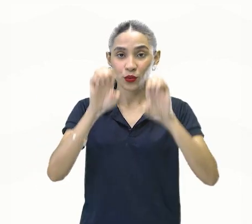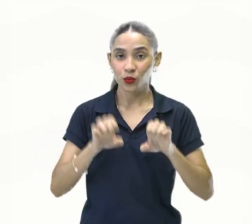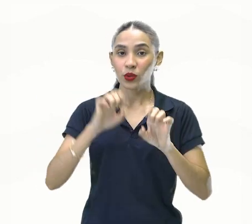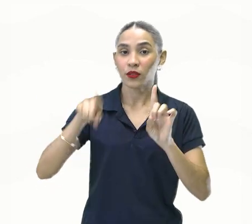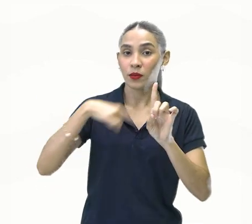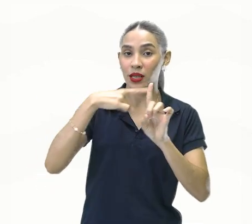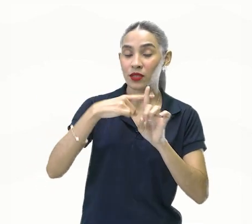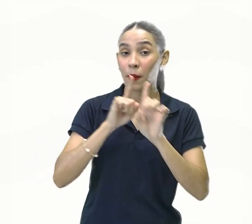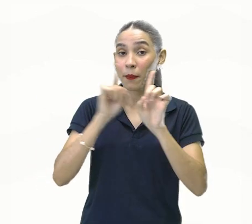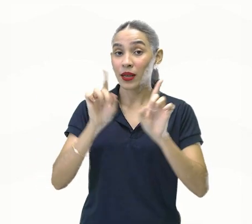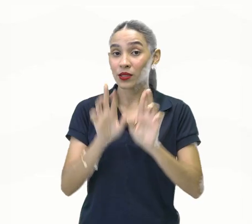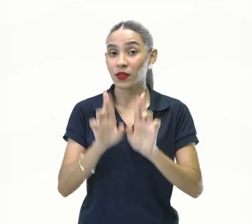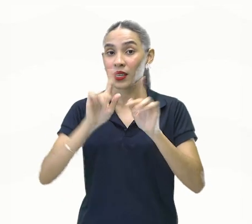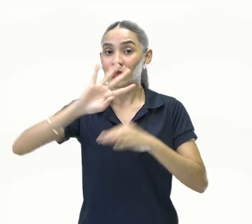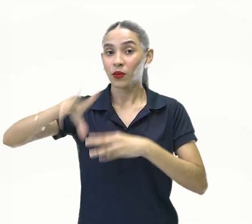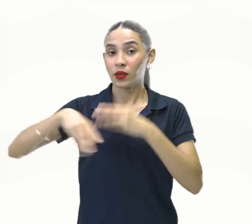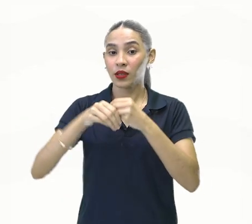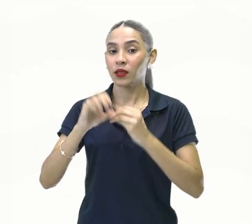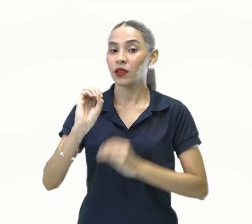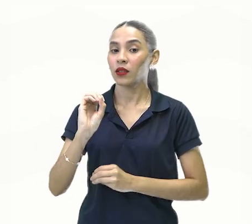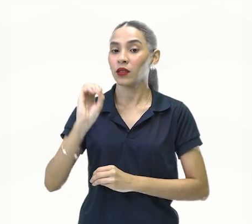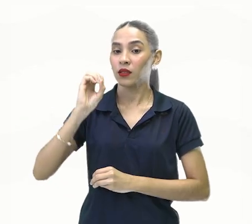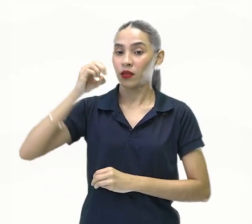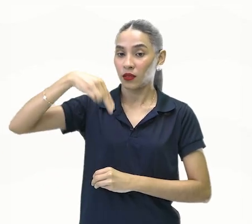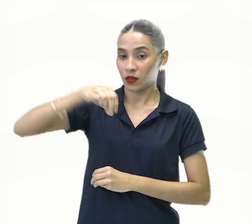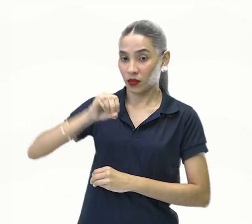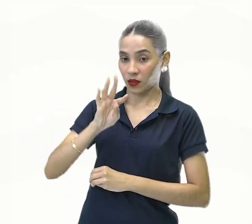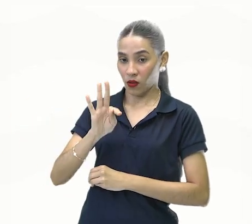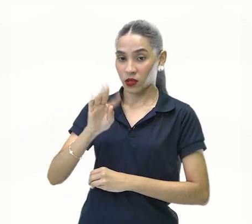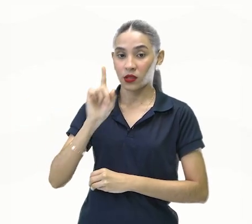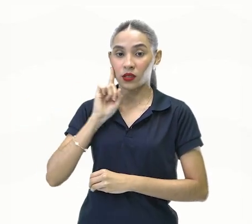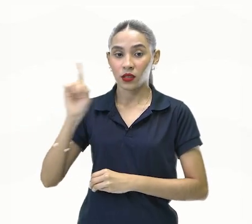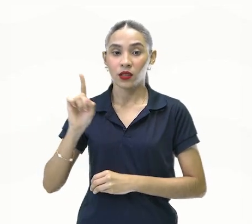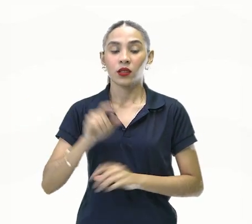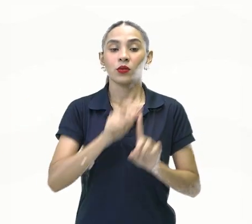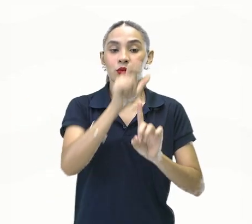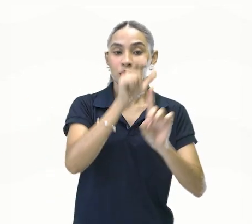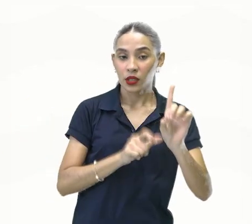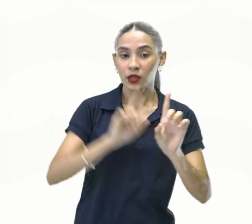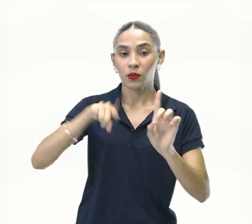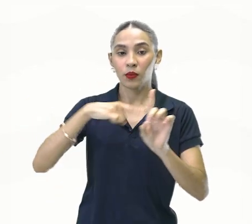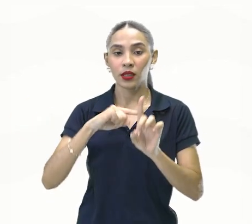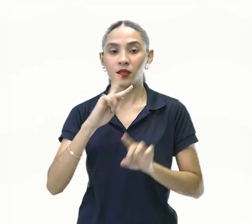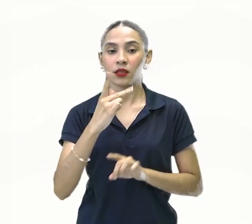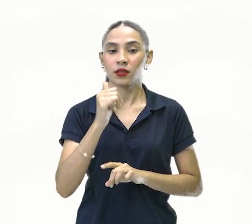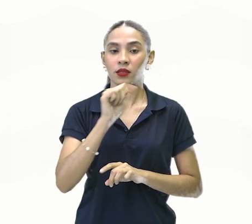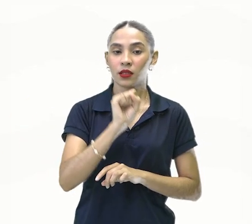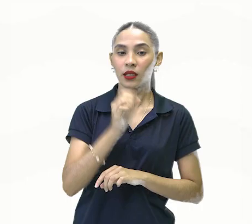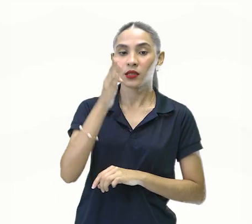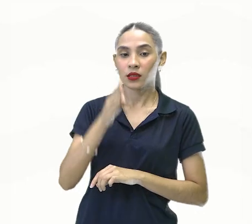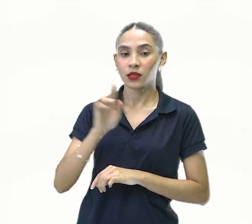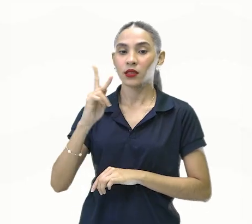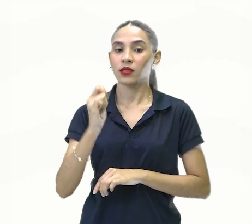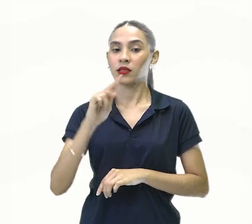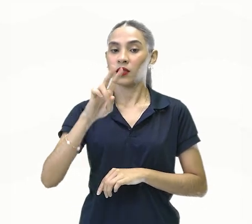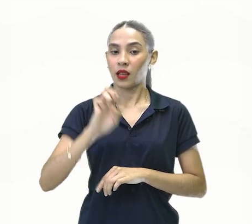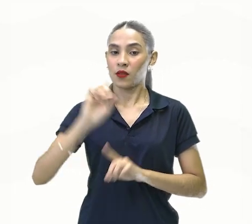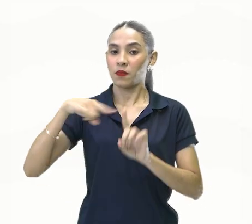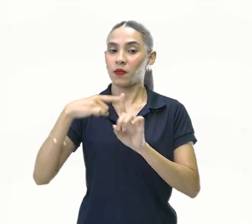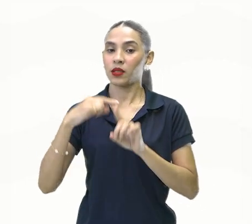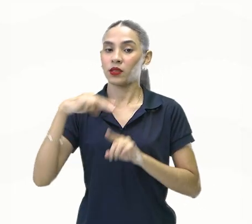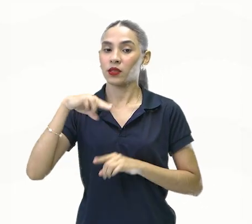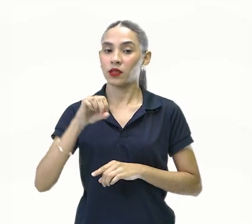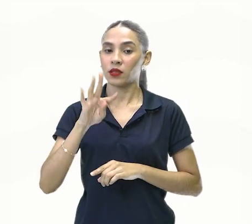a diferença é o acréscimo do not. Sujeito, mais has or have, mais not, mais been, mais verbo com